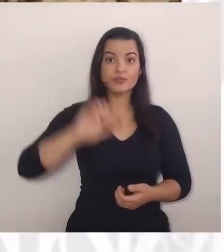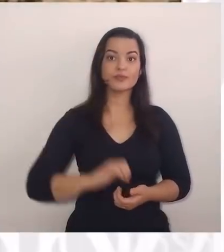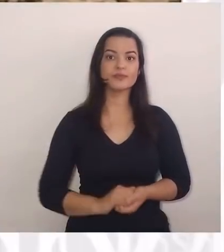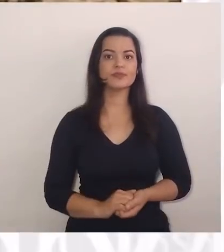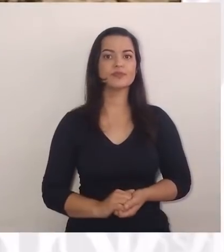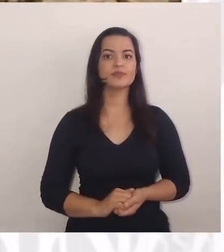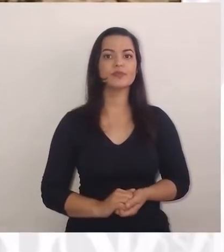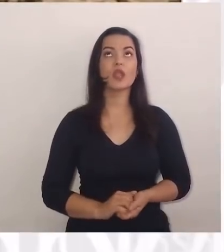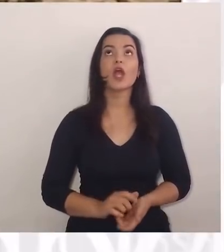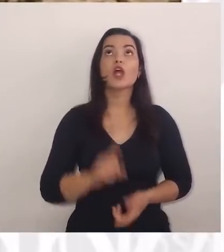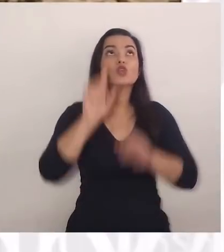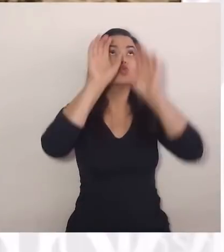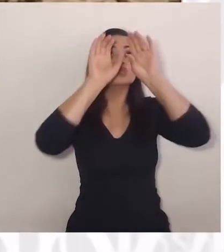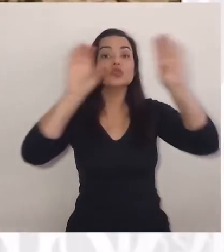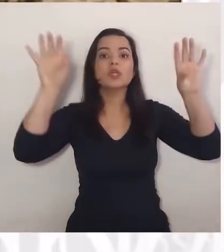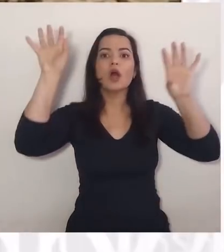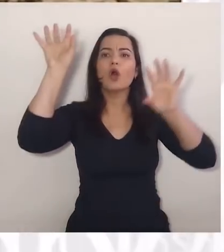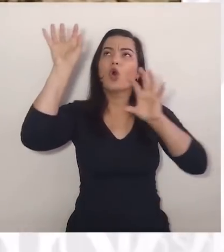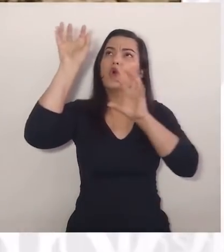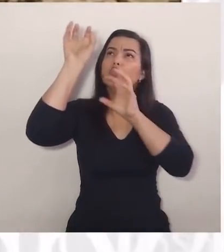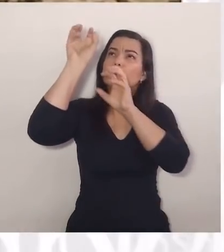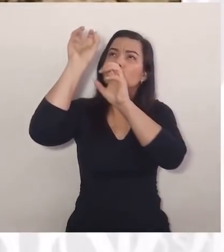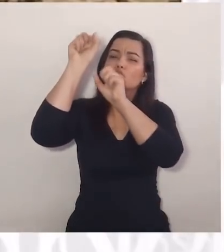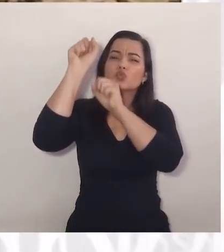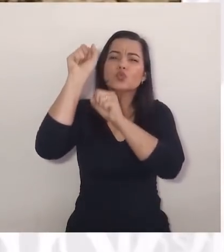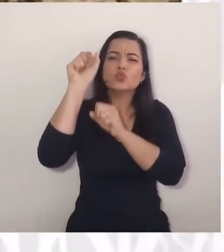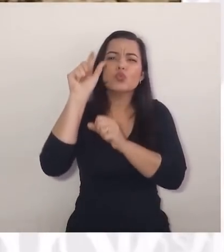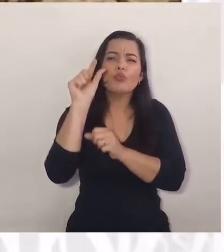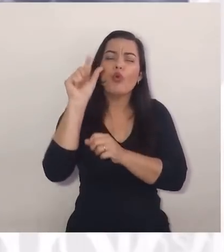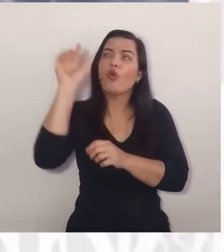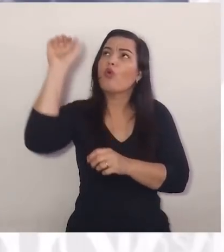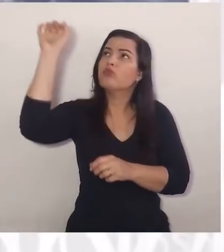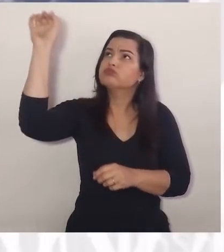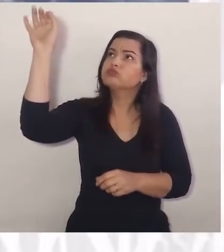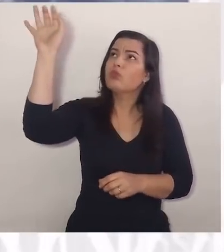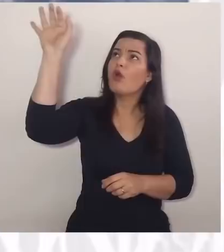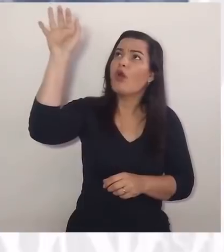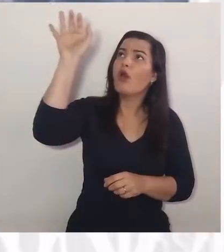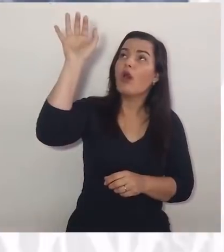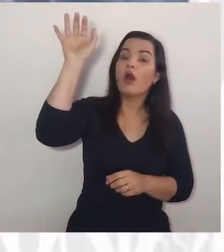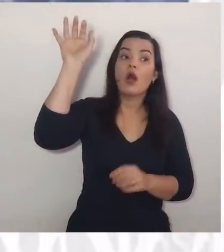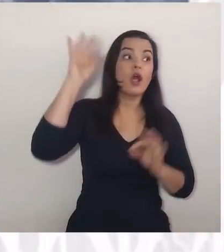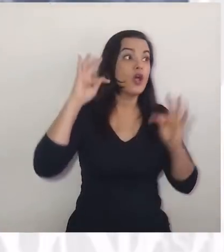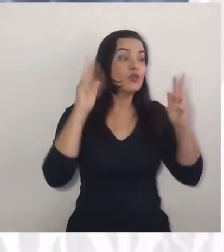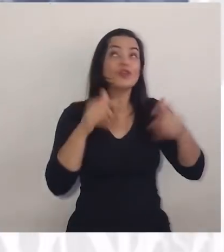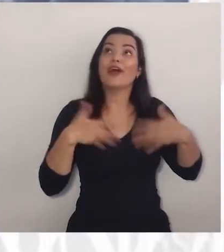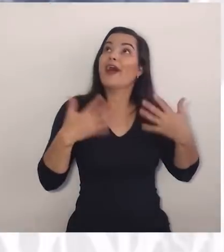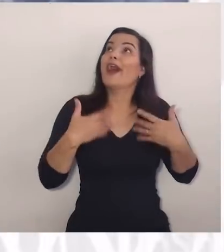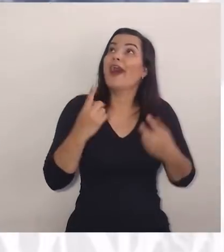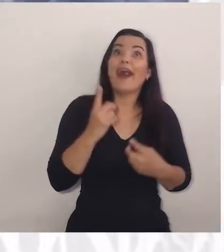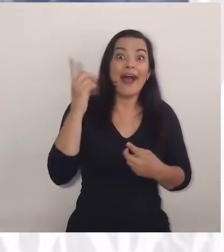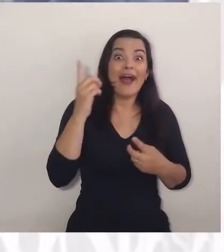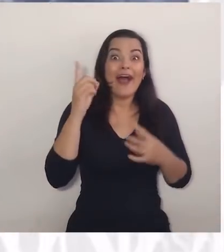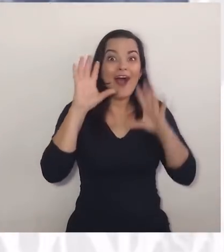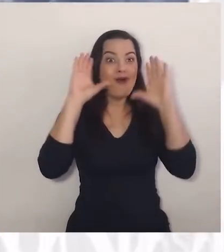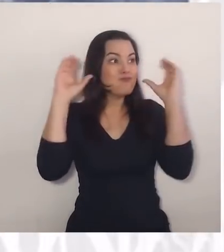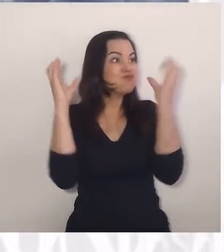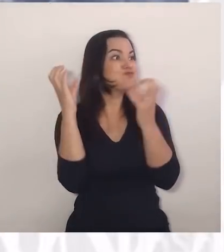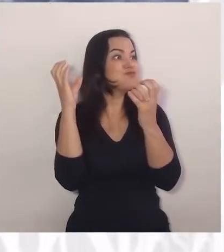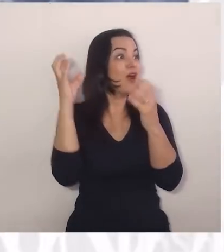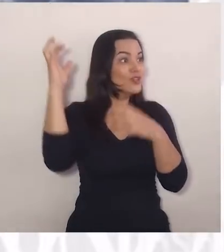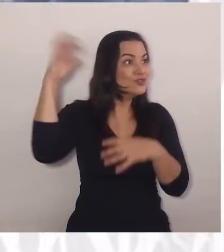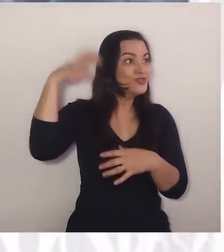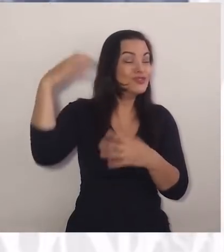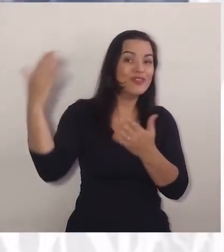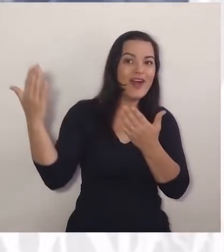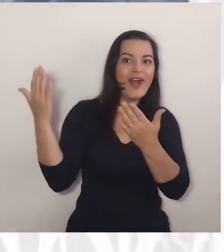dia, porém, uma mancha escura despontou no horizonte. Todos ficaram animados, sinal de que as chuvas